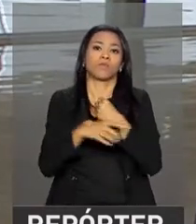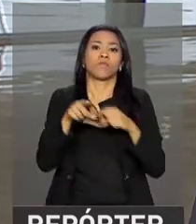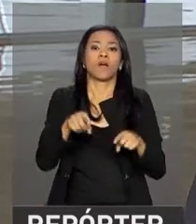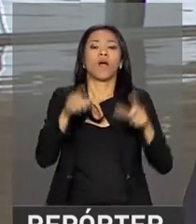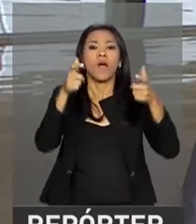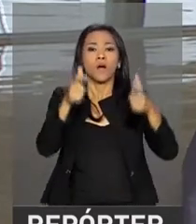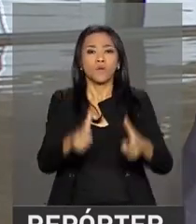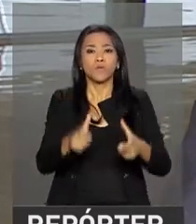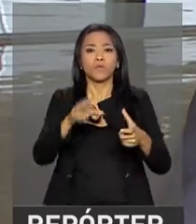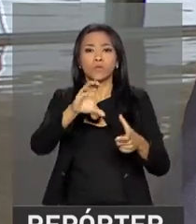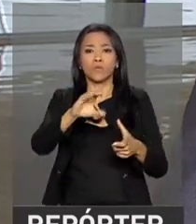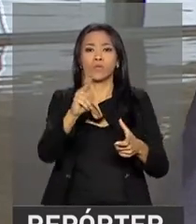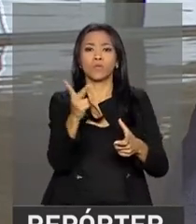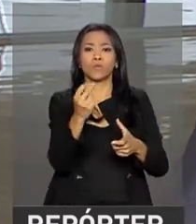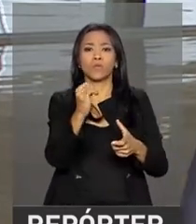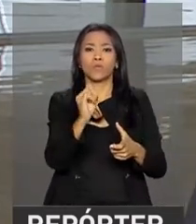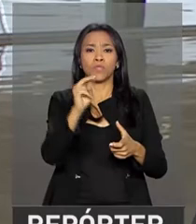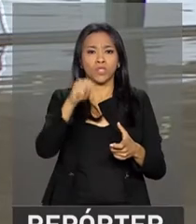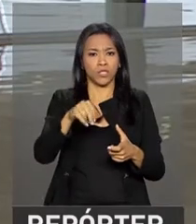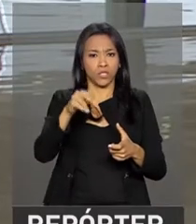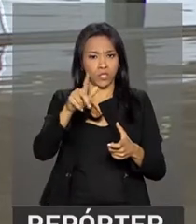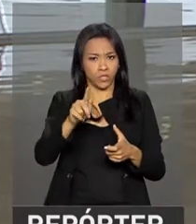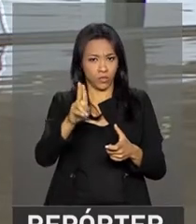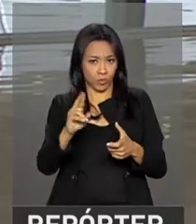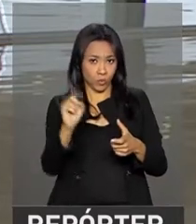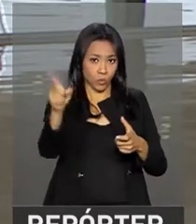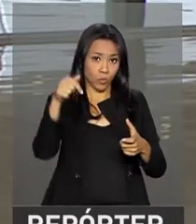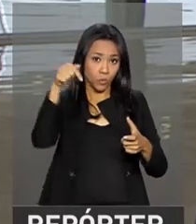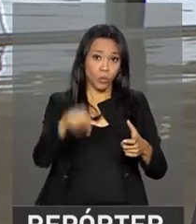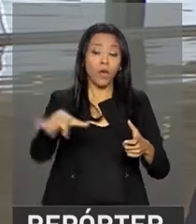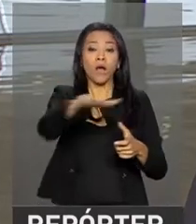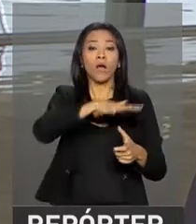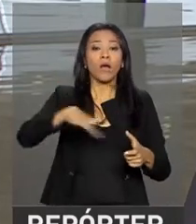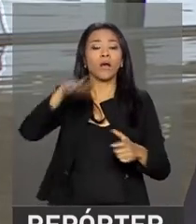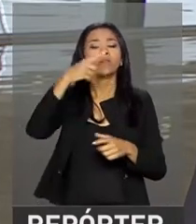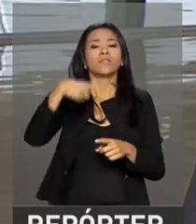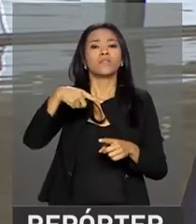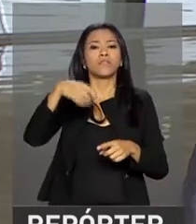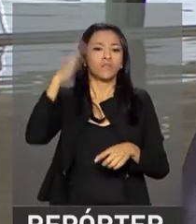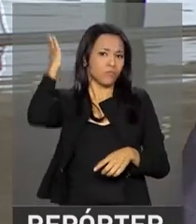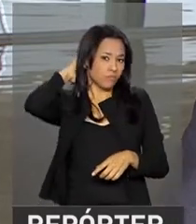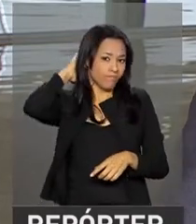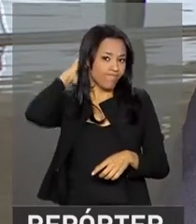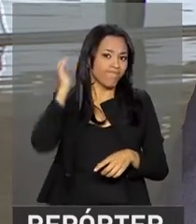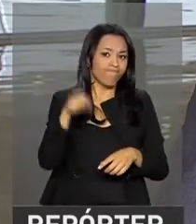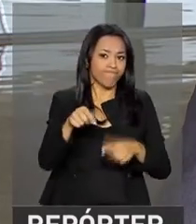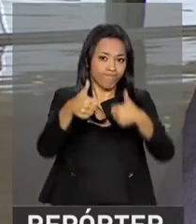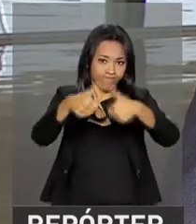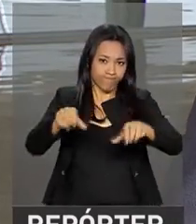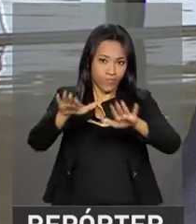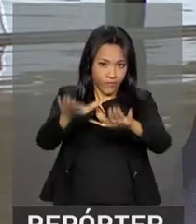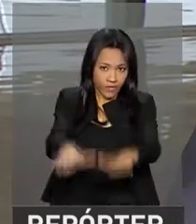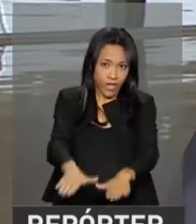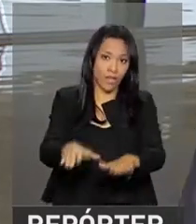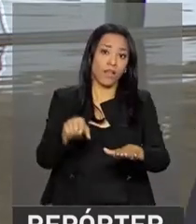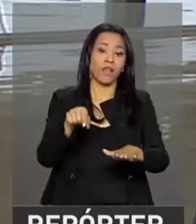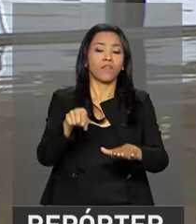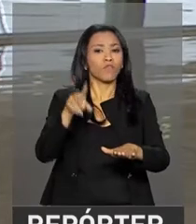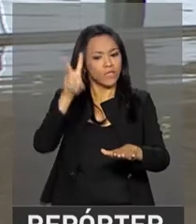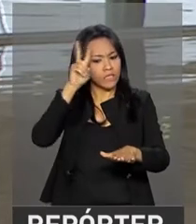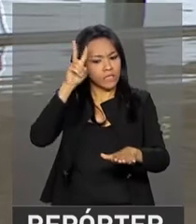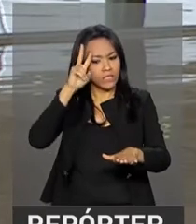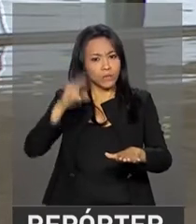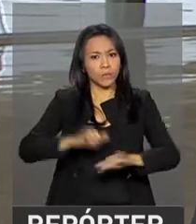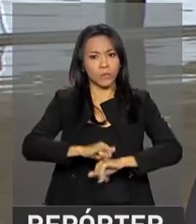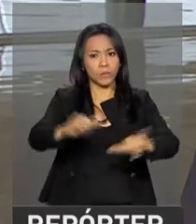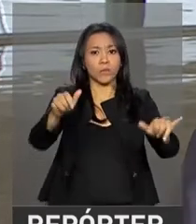Xingu, no sudoeste do Pará. Essa decisão foi publicada no Diário Oficial da União desta segunda-feira. A